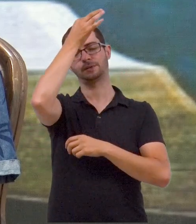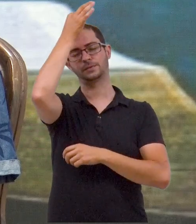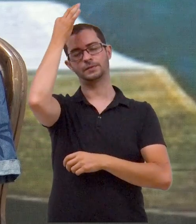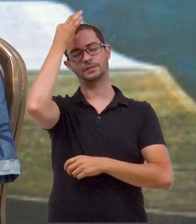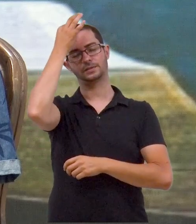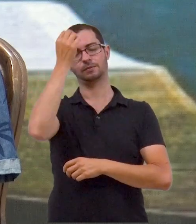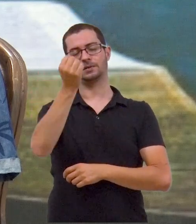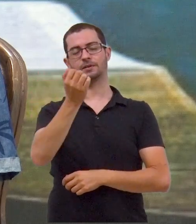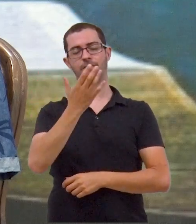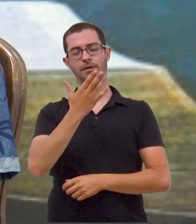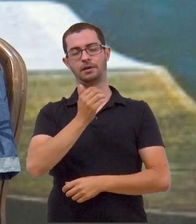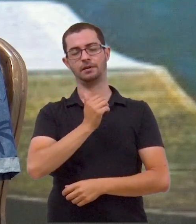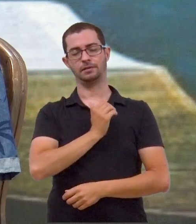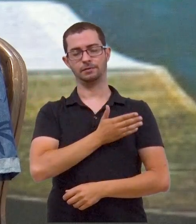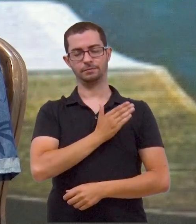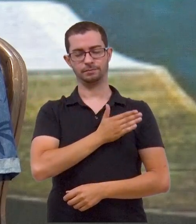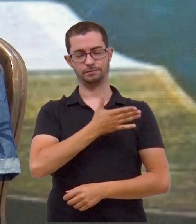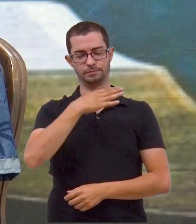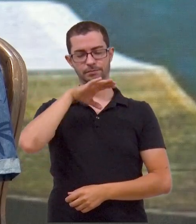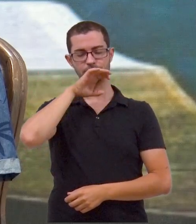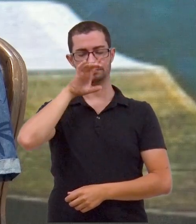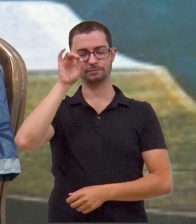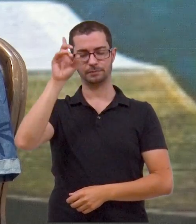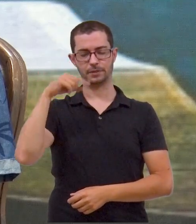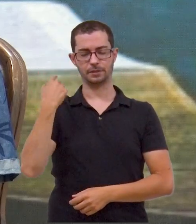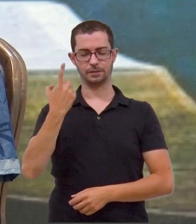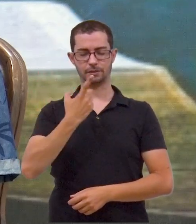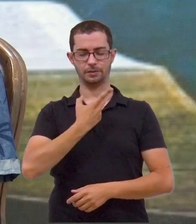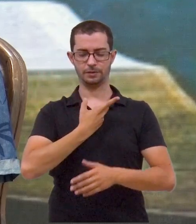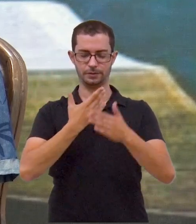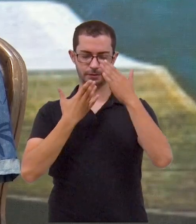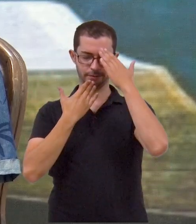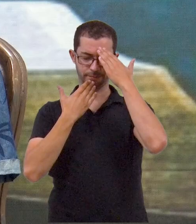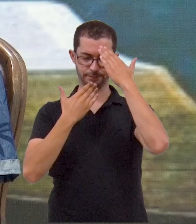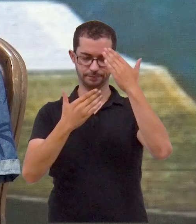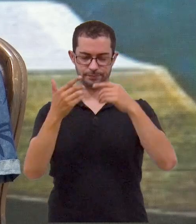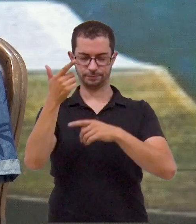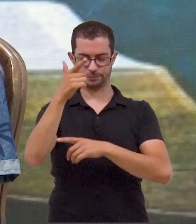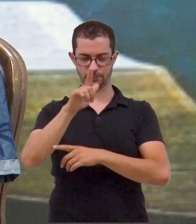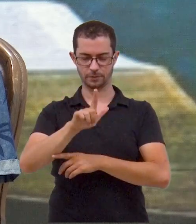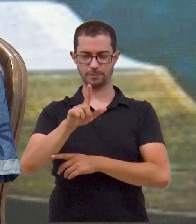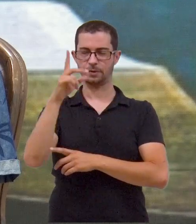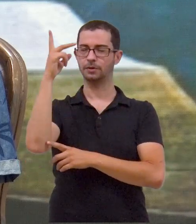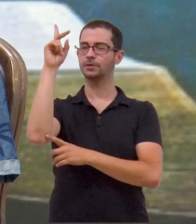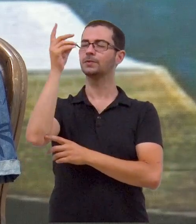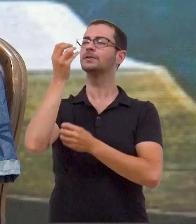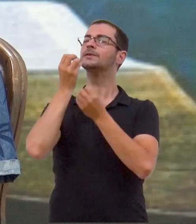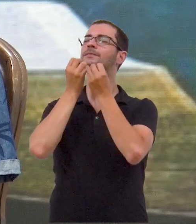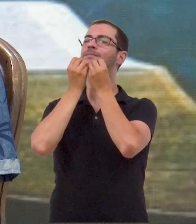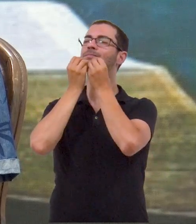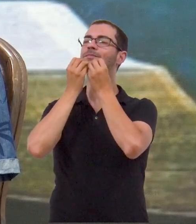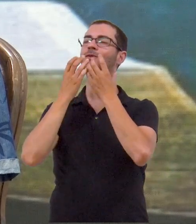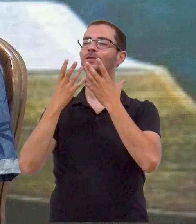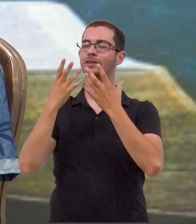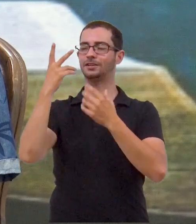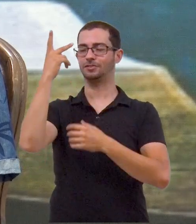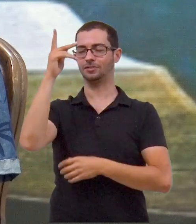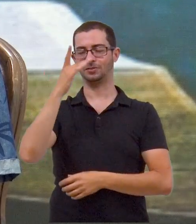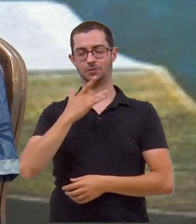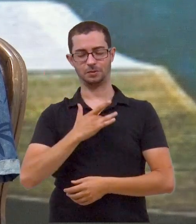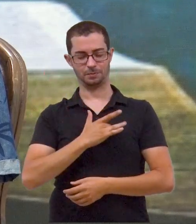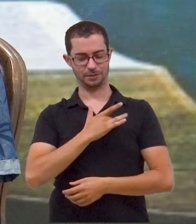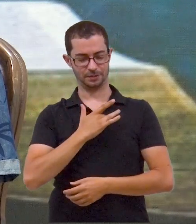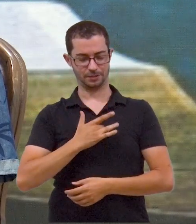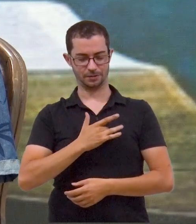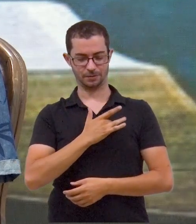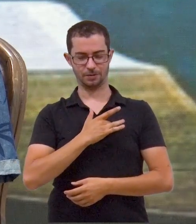coração. Pai, nós te agradecemos mais uma vez por tua bondade, tua misericórdia, o teu